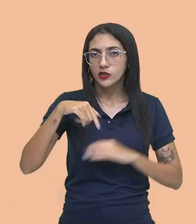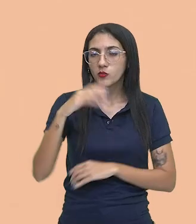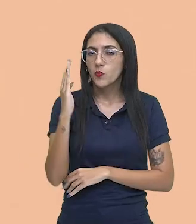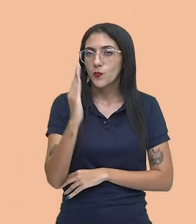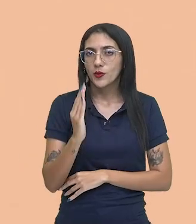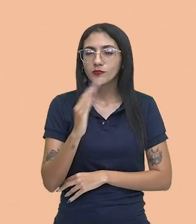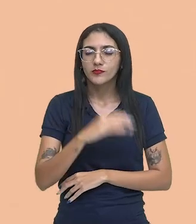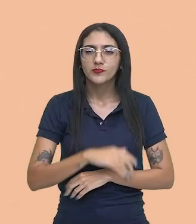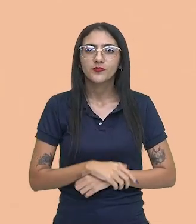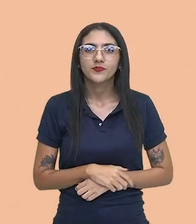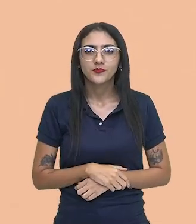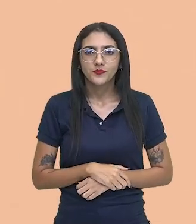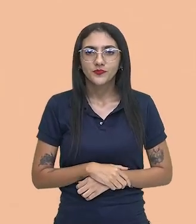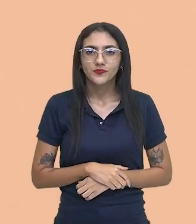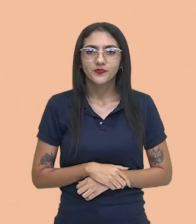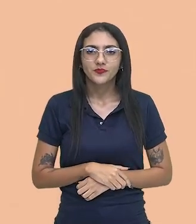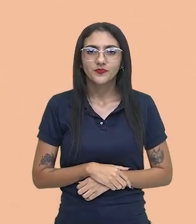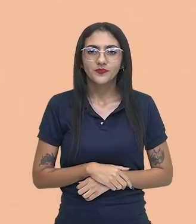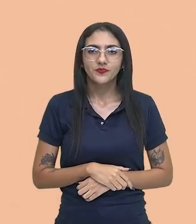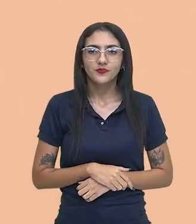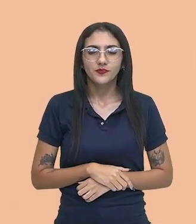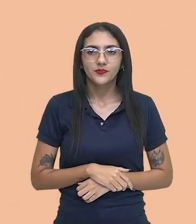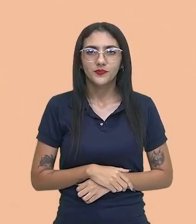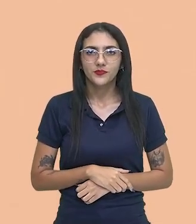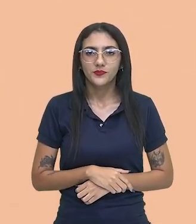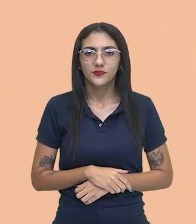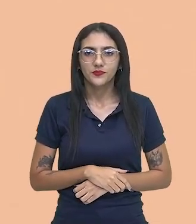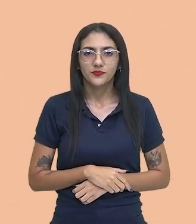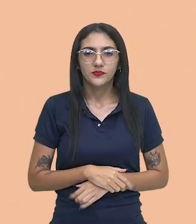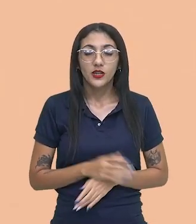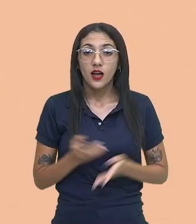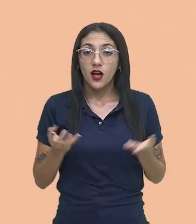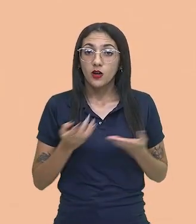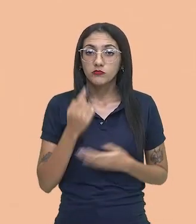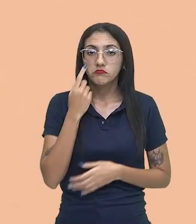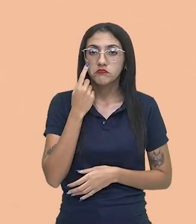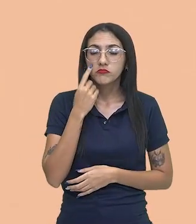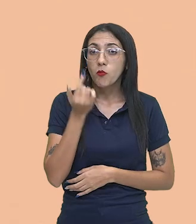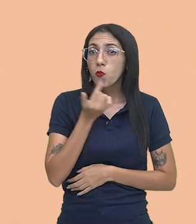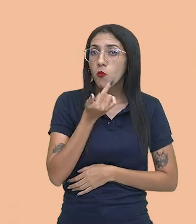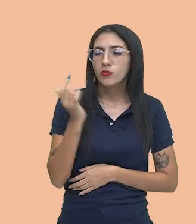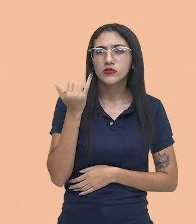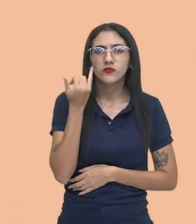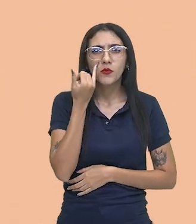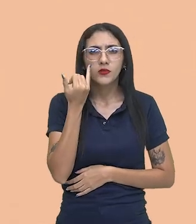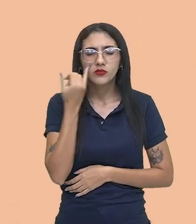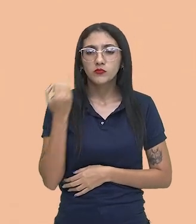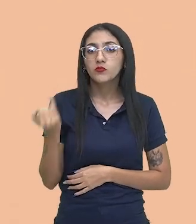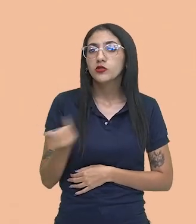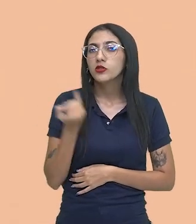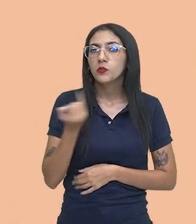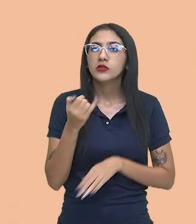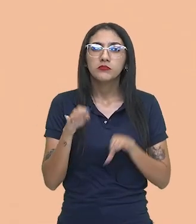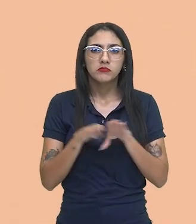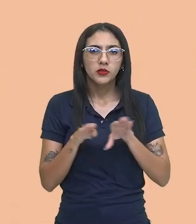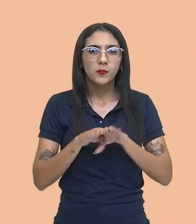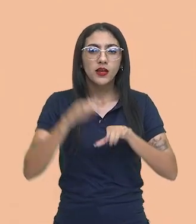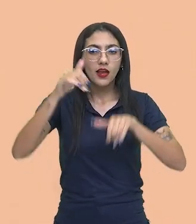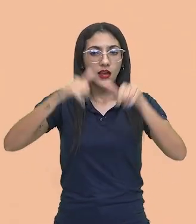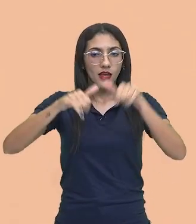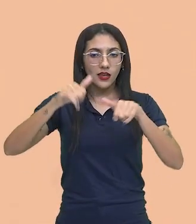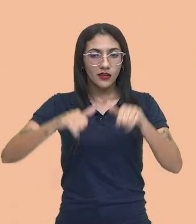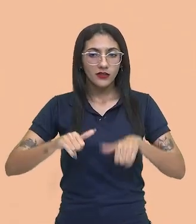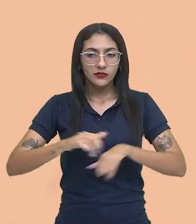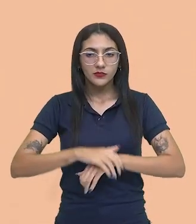Essa questão da desigualdade, pessoal, agora a gente vai mudar um pouco para uma informação que é muito importante a gente analisar aqui, também vem da